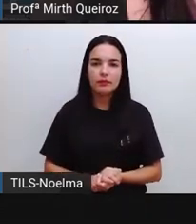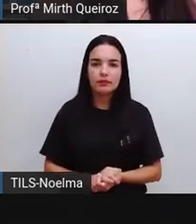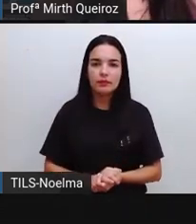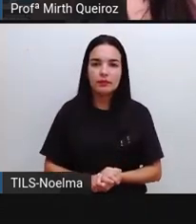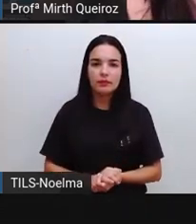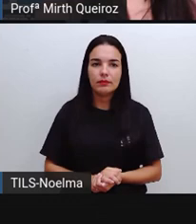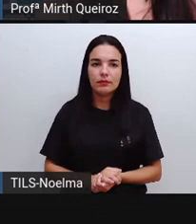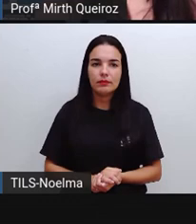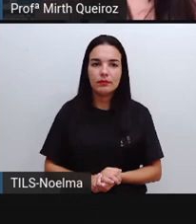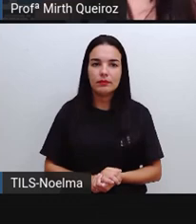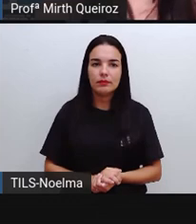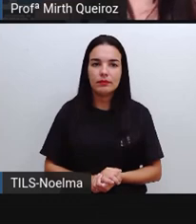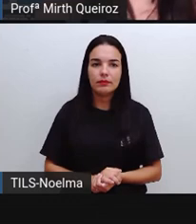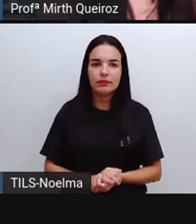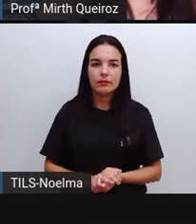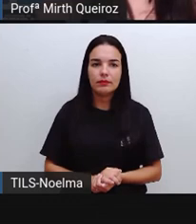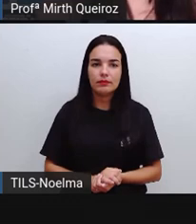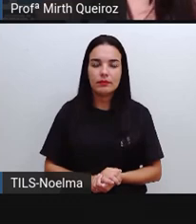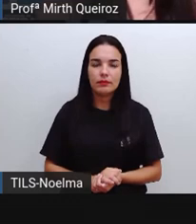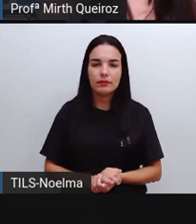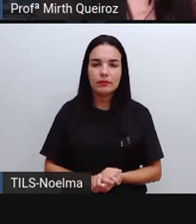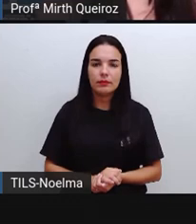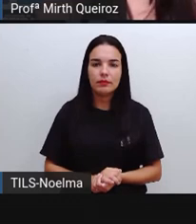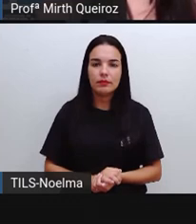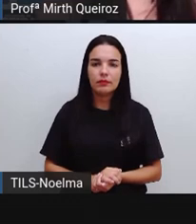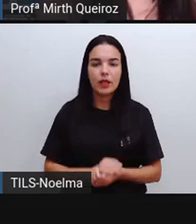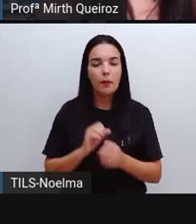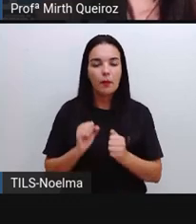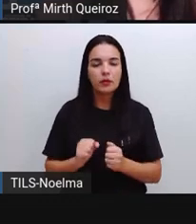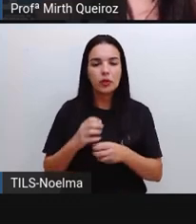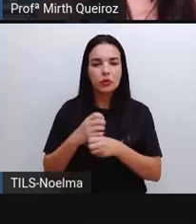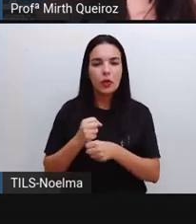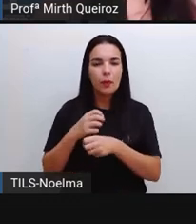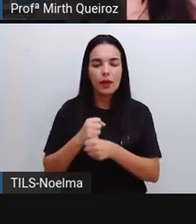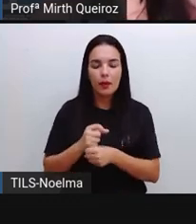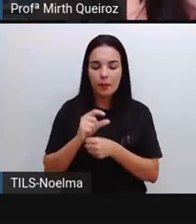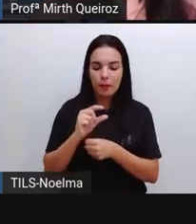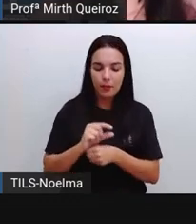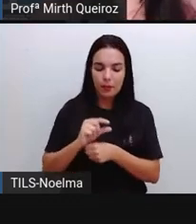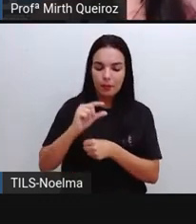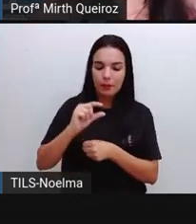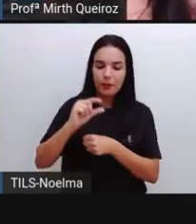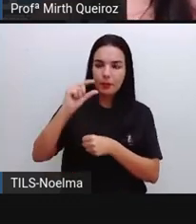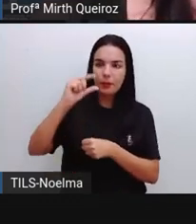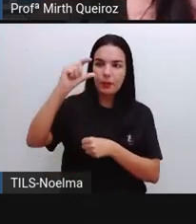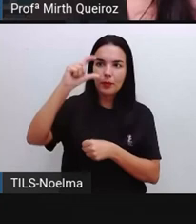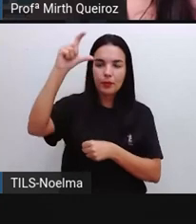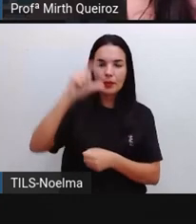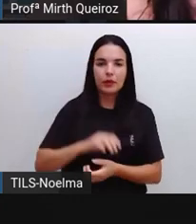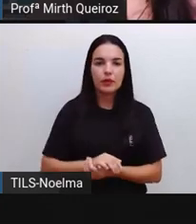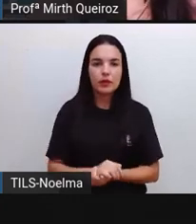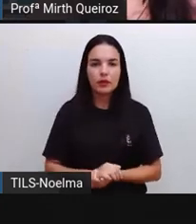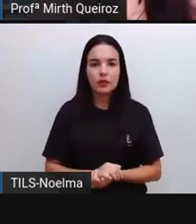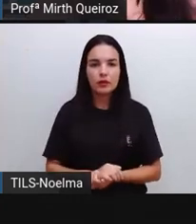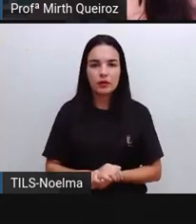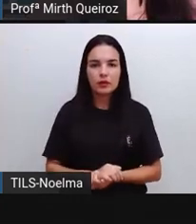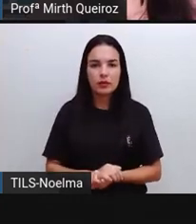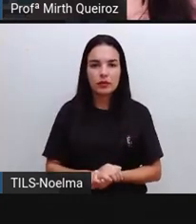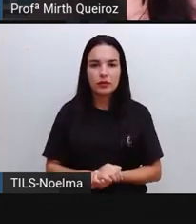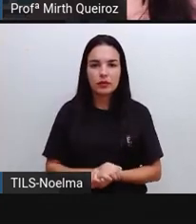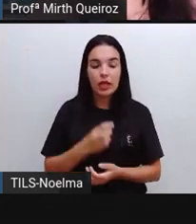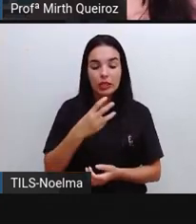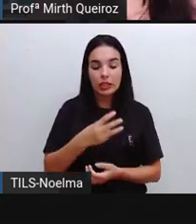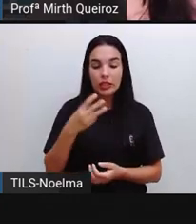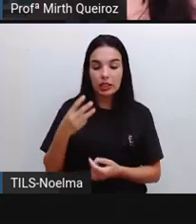fazer um por esse número do maior para o menor Então você vai somando aí do menor para o maior como por exemplo a gente tem três mais